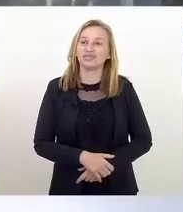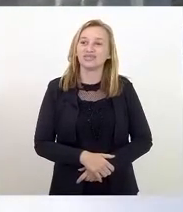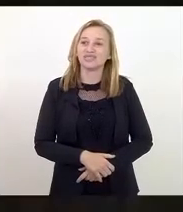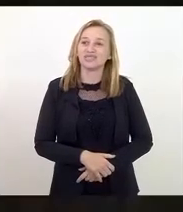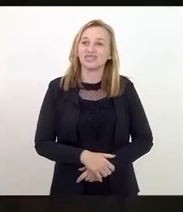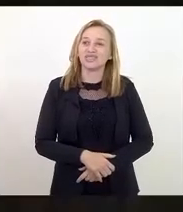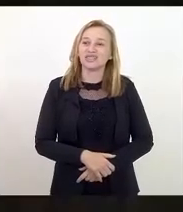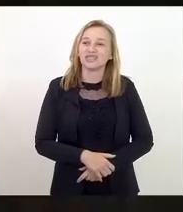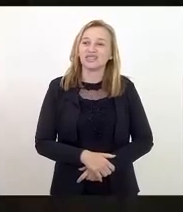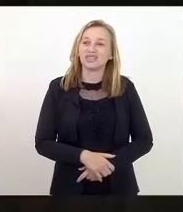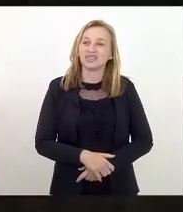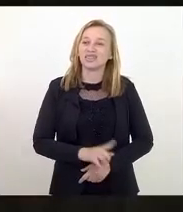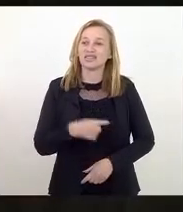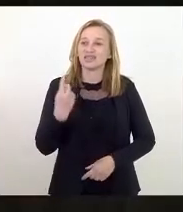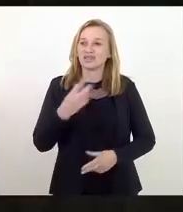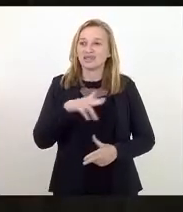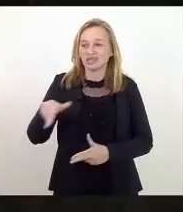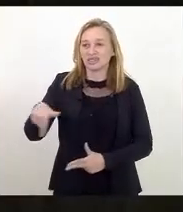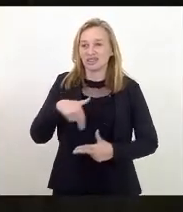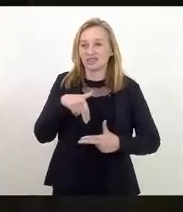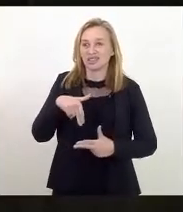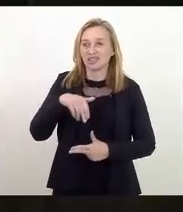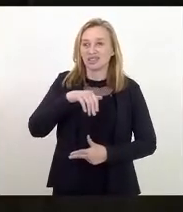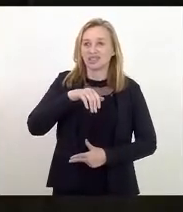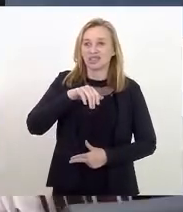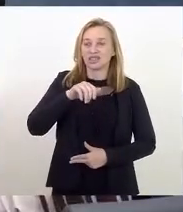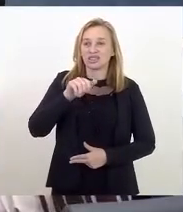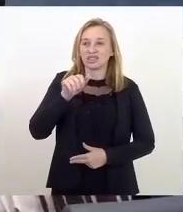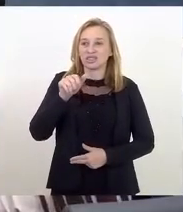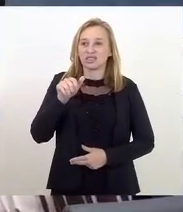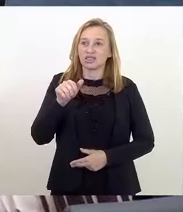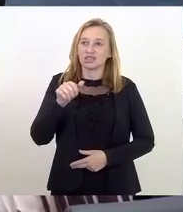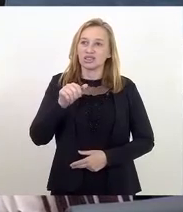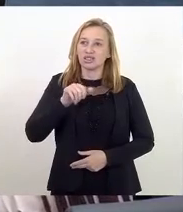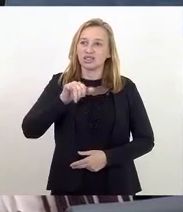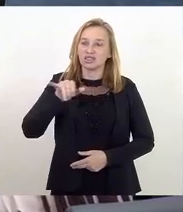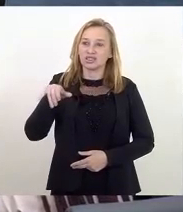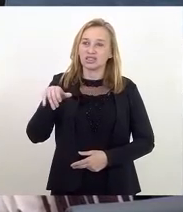O próximo orador inscrito é o deputado Jaumir. Obrigado.